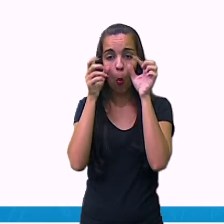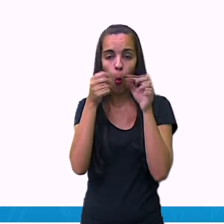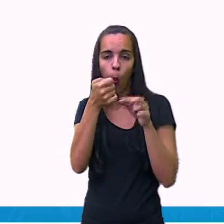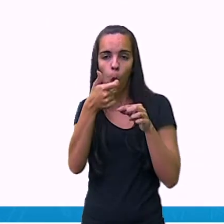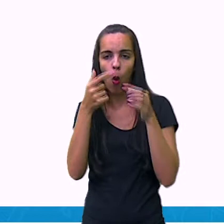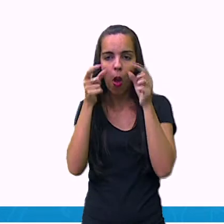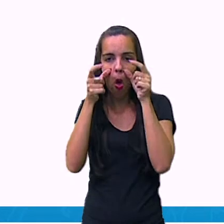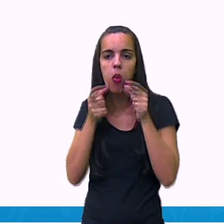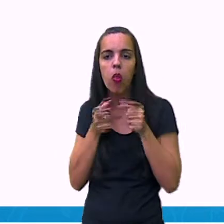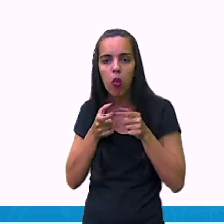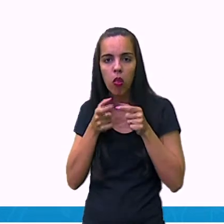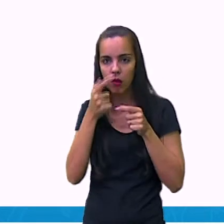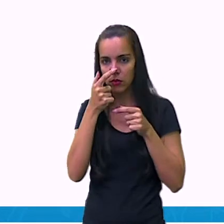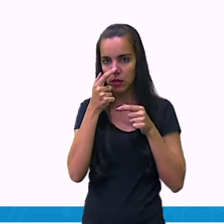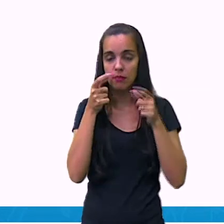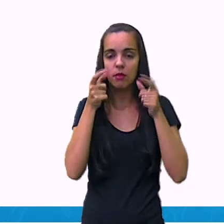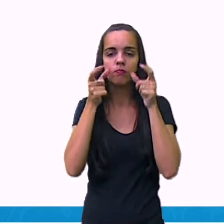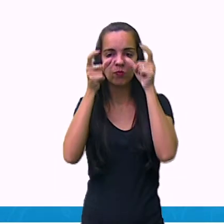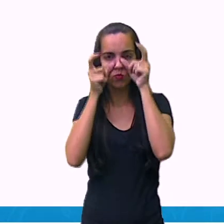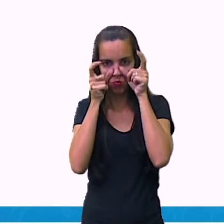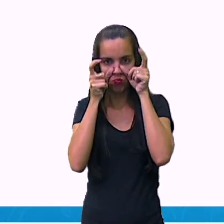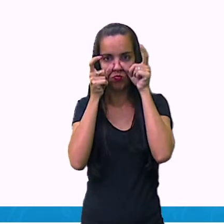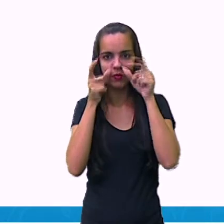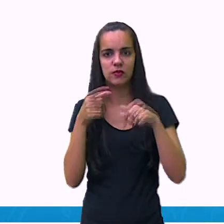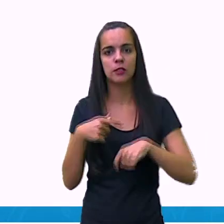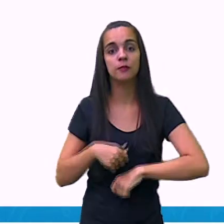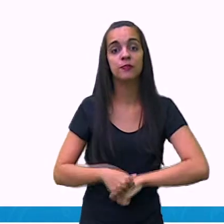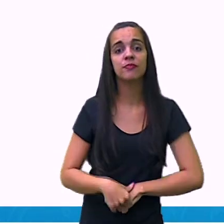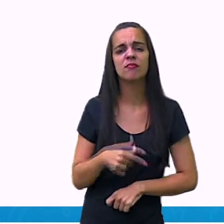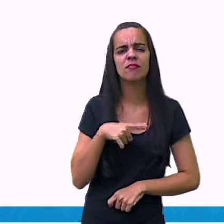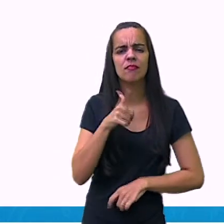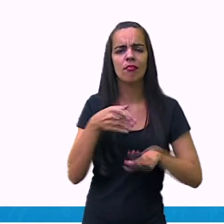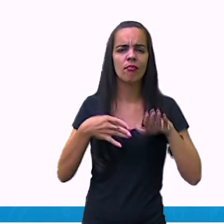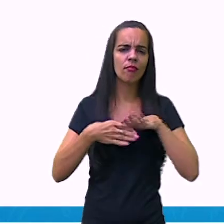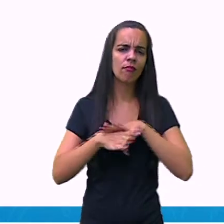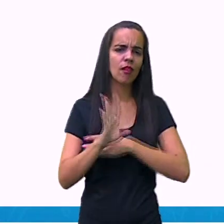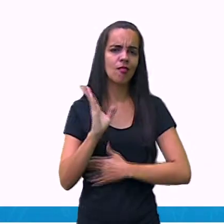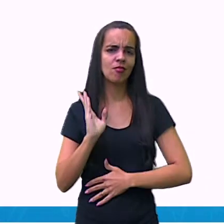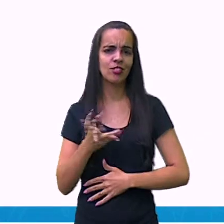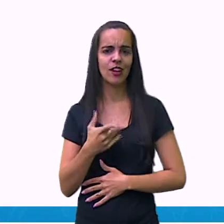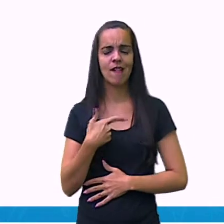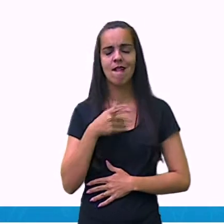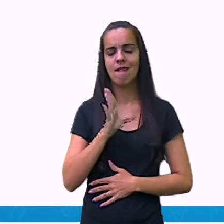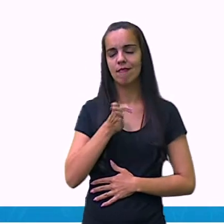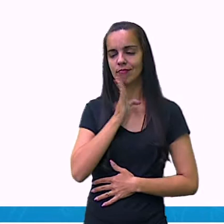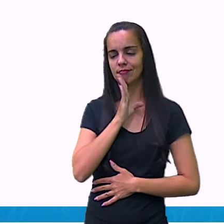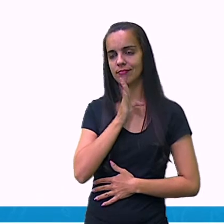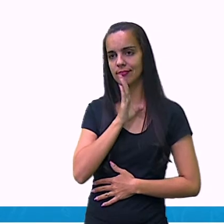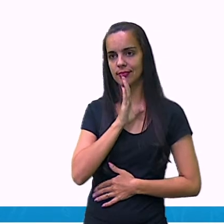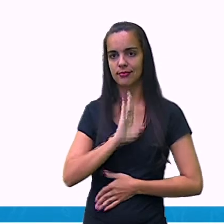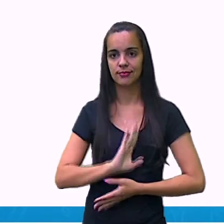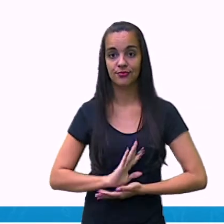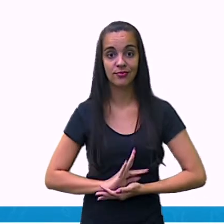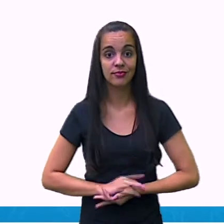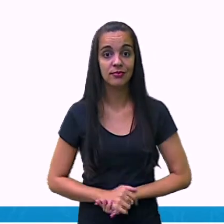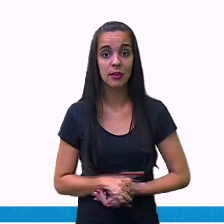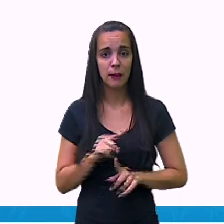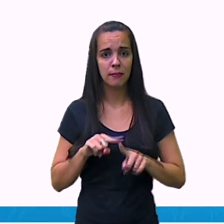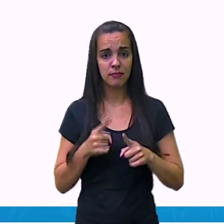nariz. Estavam acostumados. Era mania conhecida. Para a